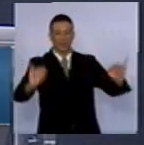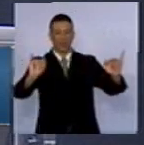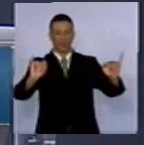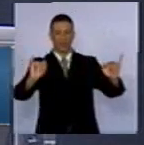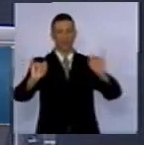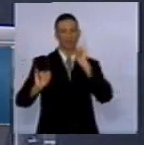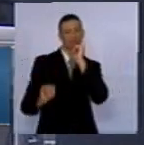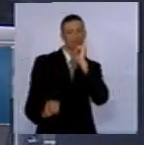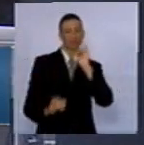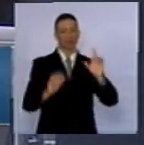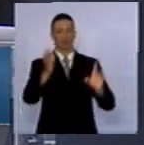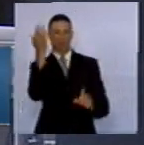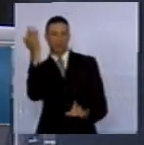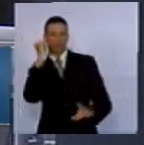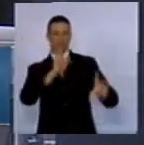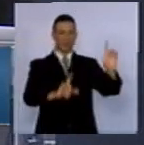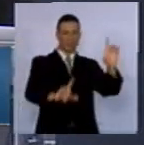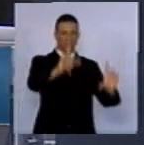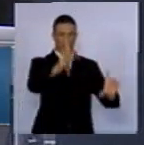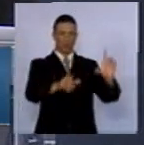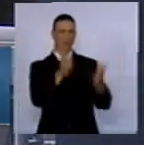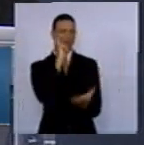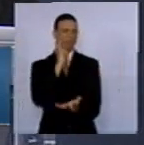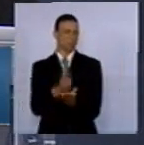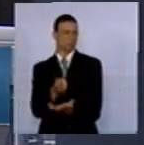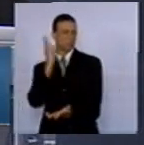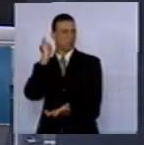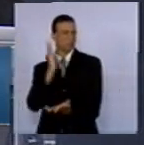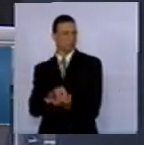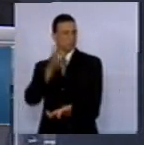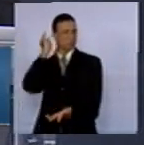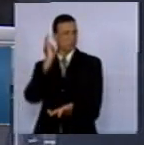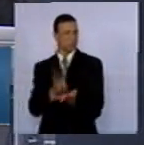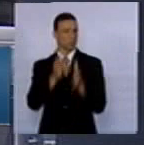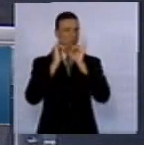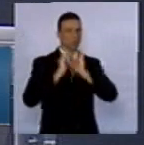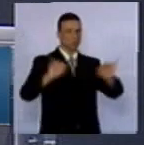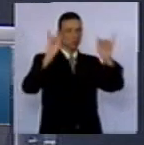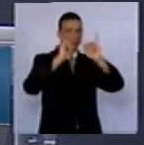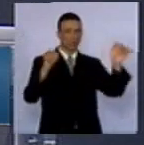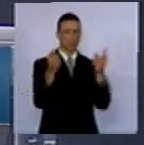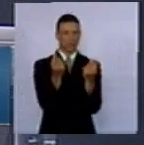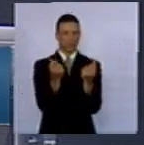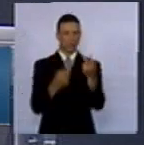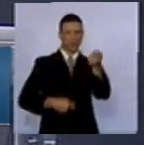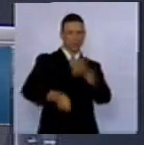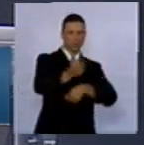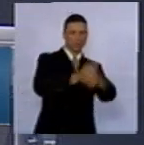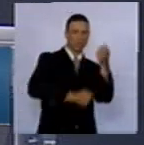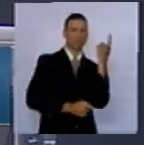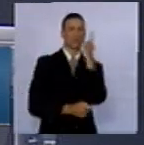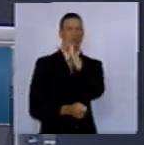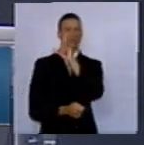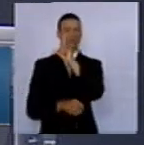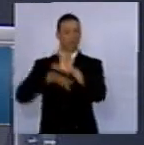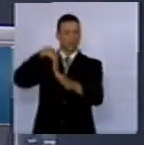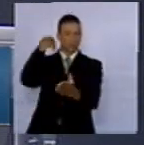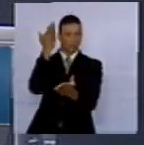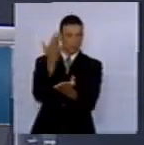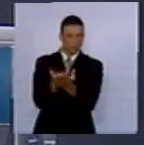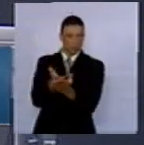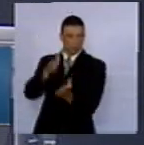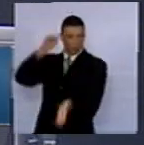tipo mas modelo este que nos últimos anos passou a